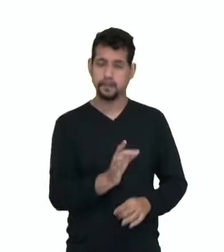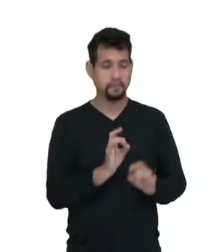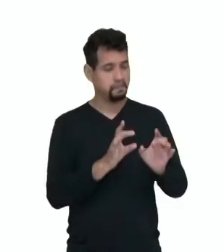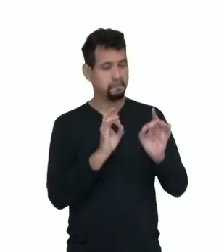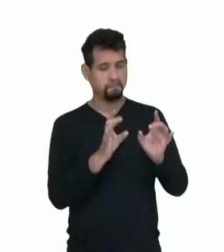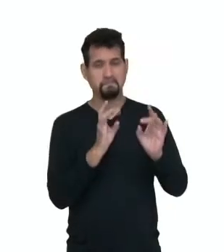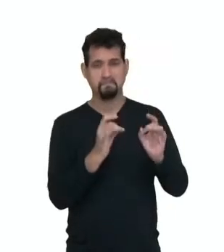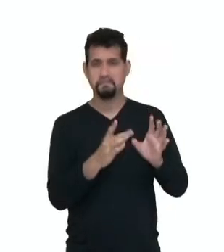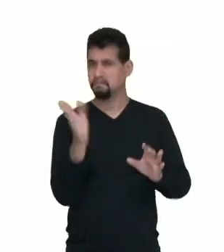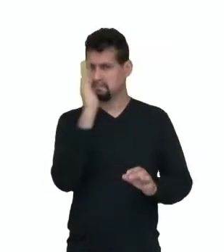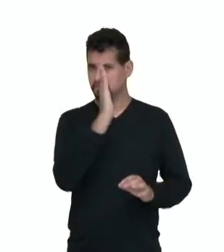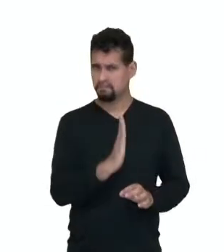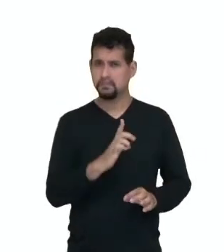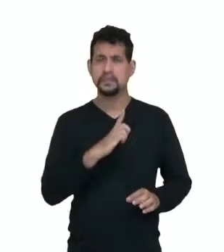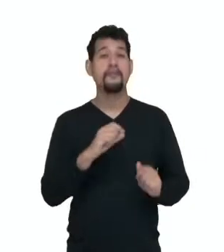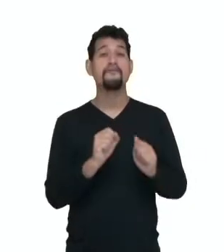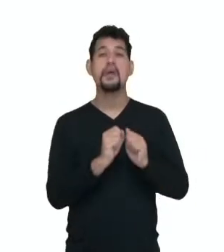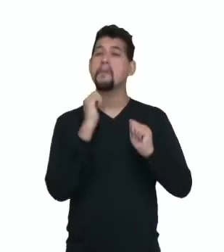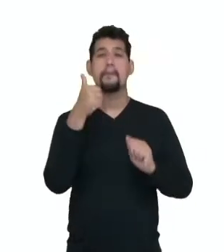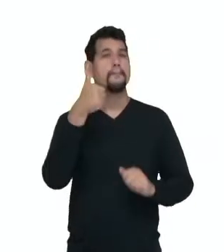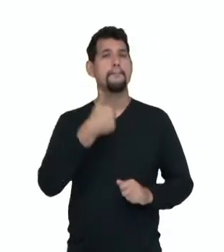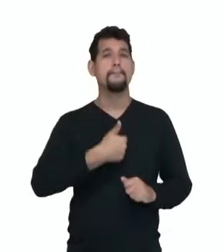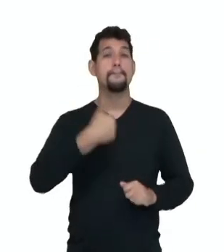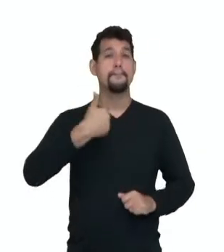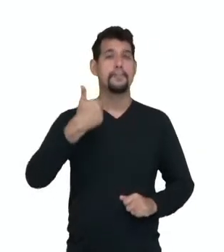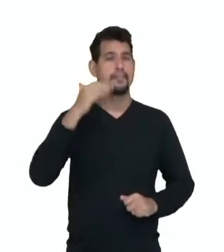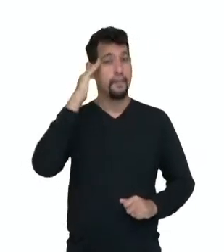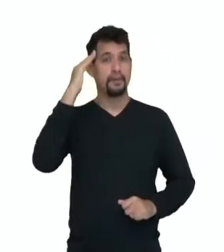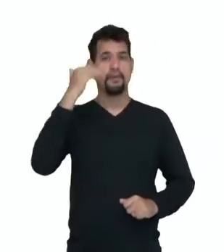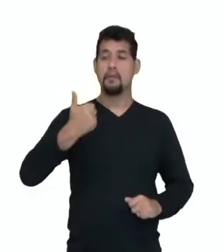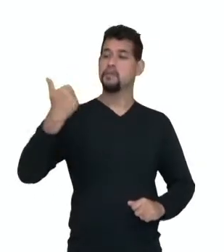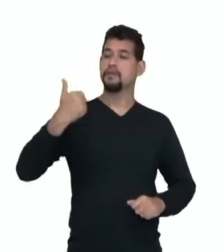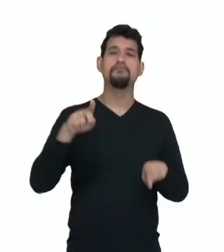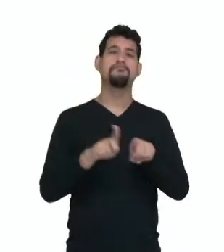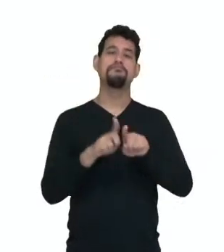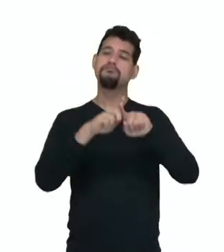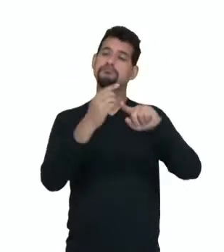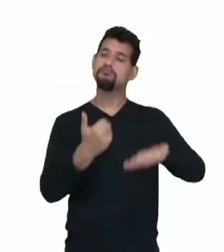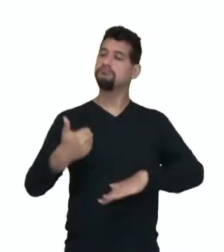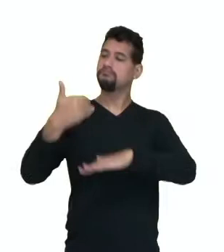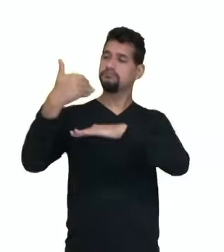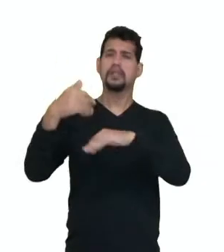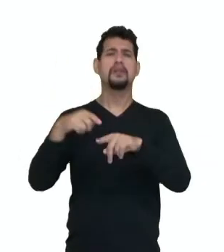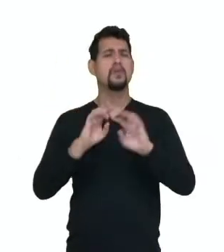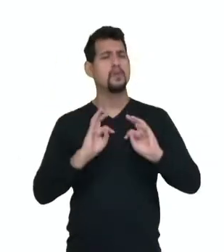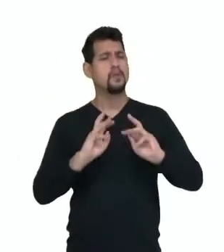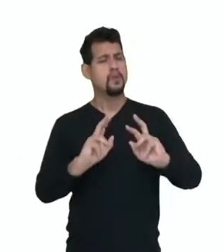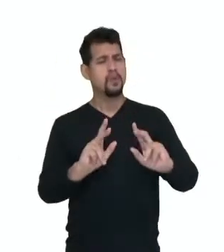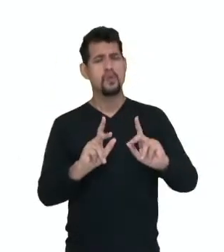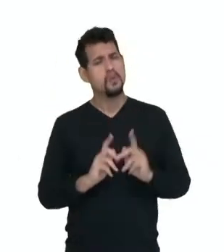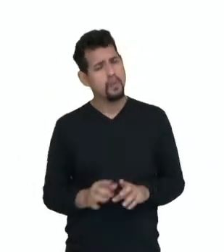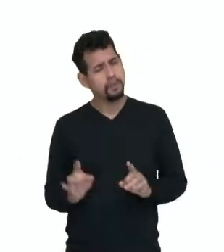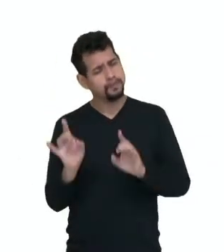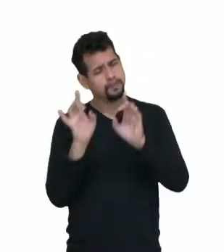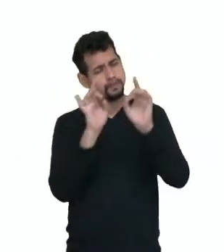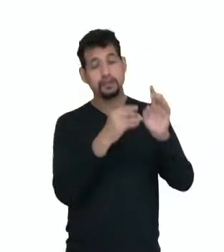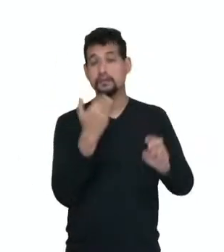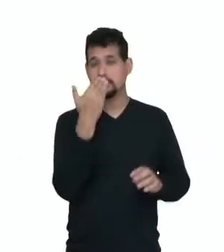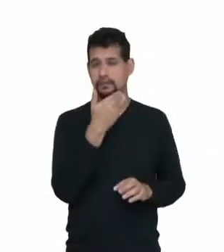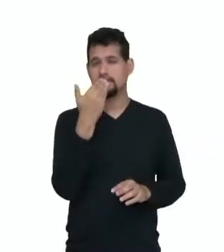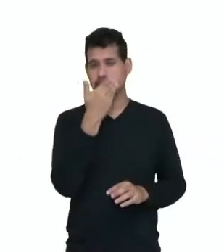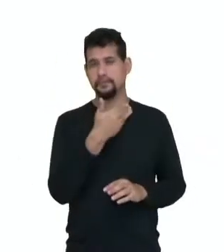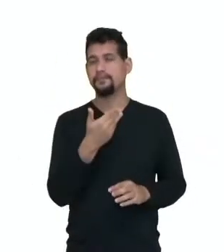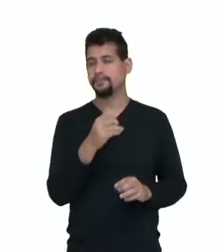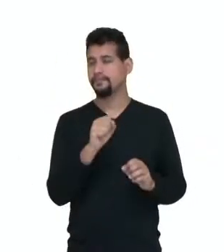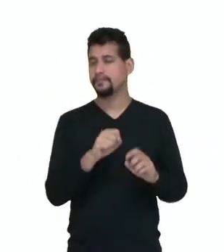país teve então um monopólio, ou seja, foi o país que dominou de modo absoluto, né, a produção desse